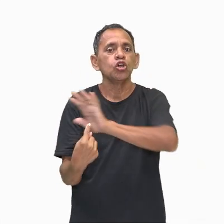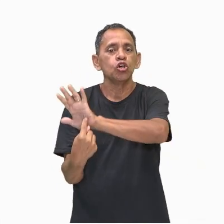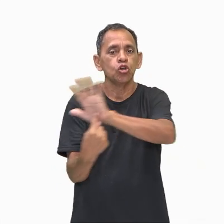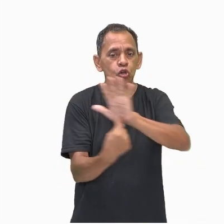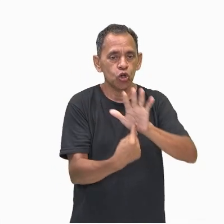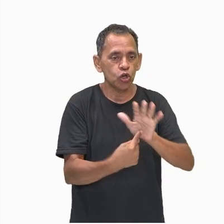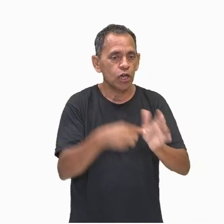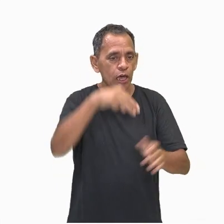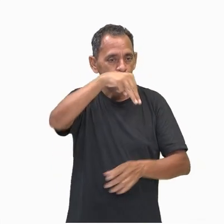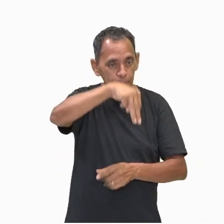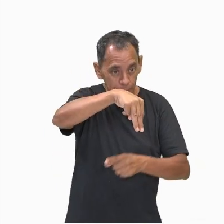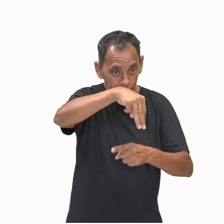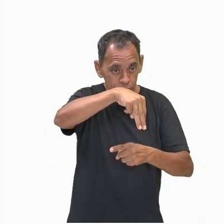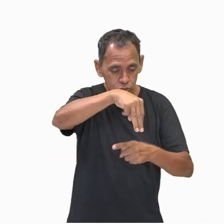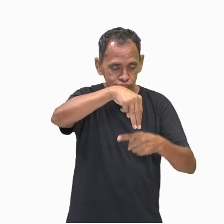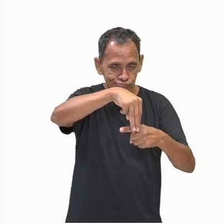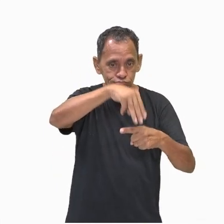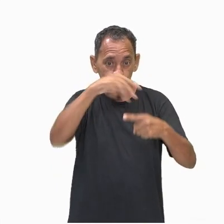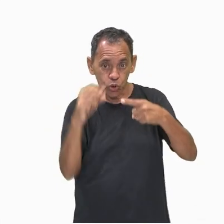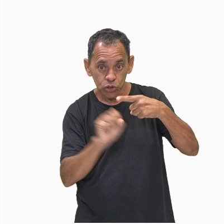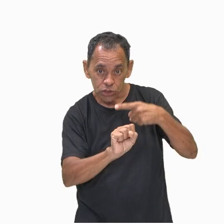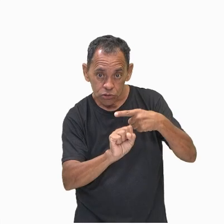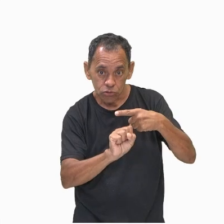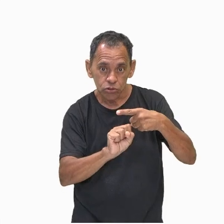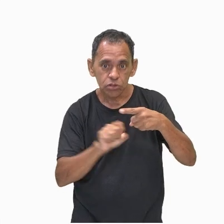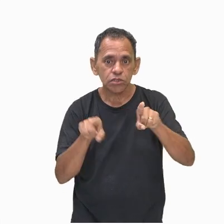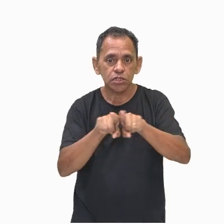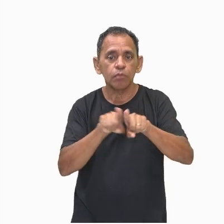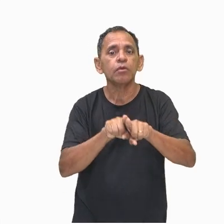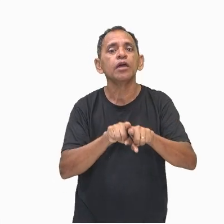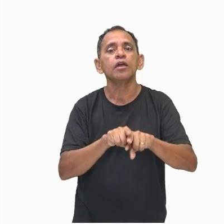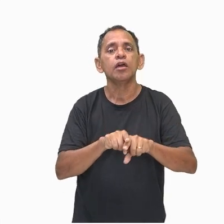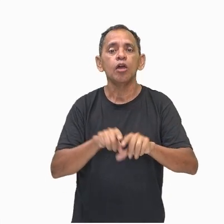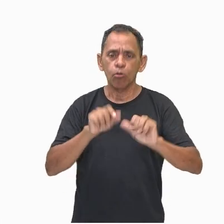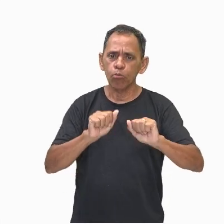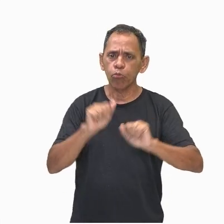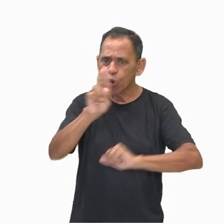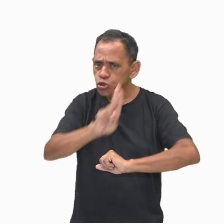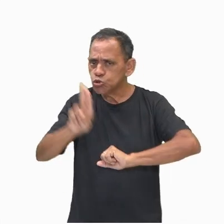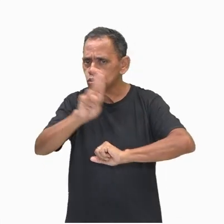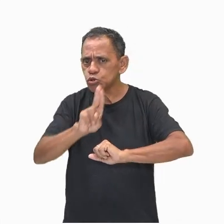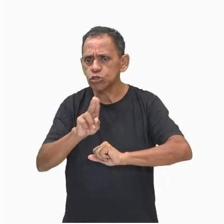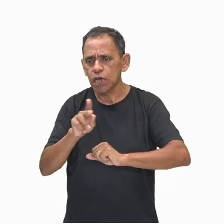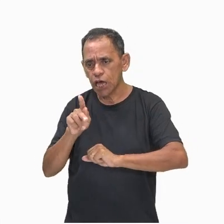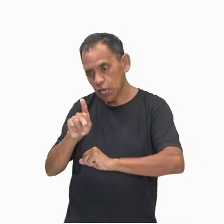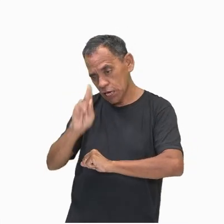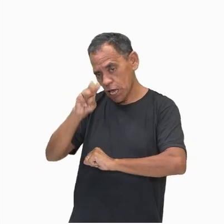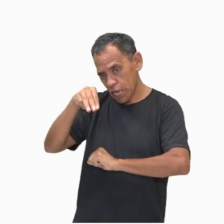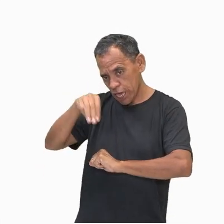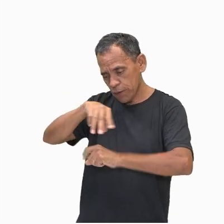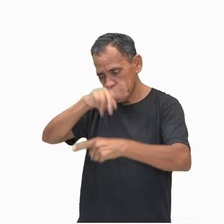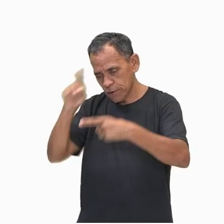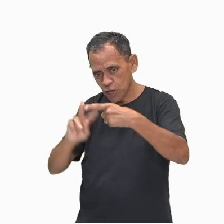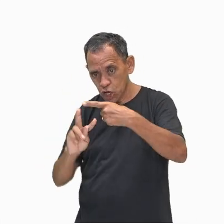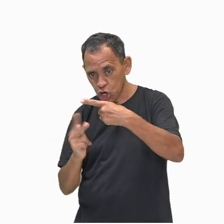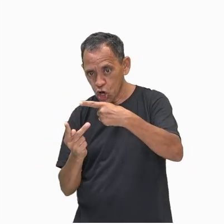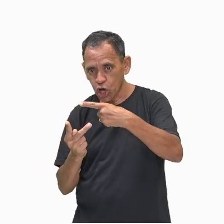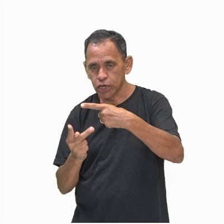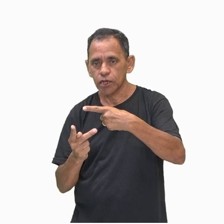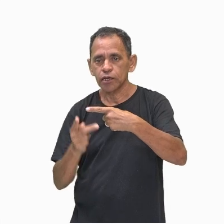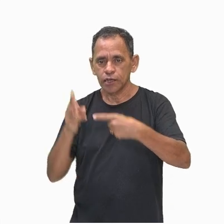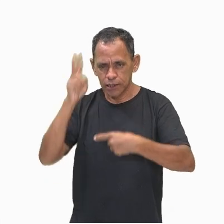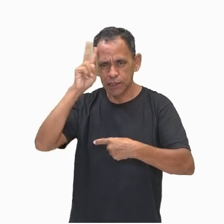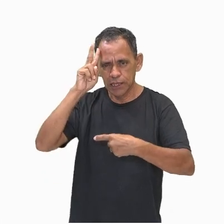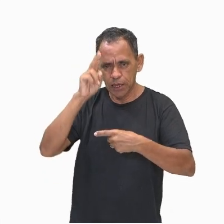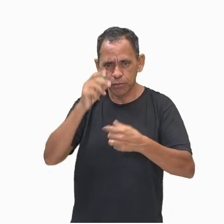met por segundo mas é muito comum tu ver kilm porh né no veículo aí nas estradas km/h é muito mais